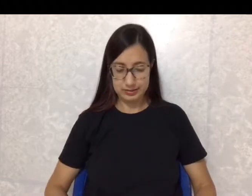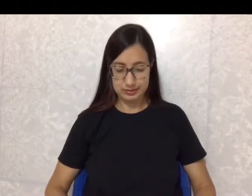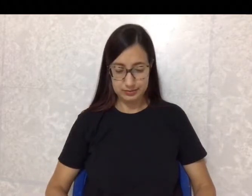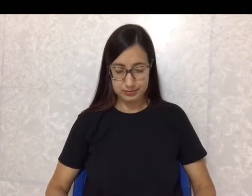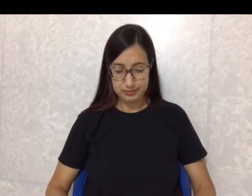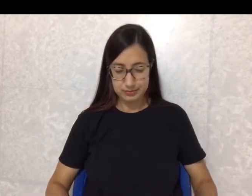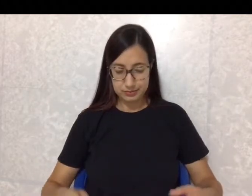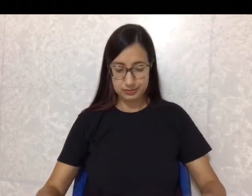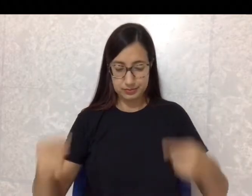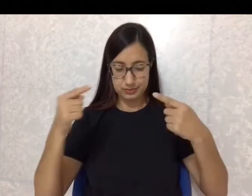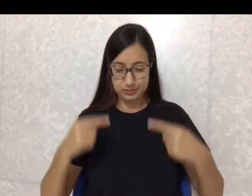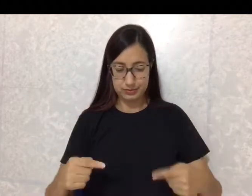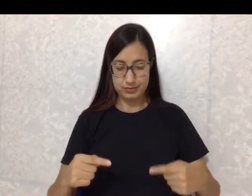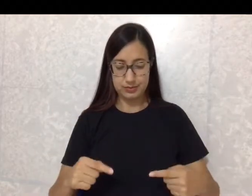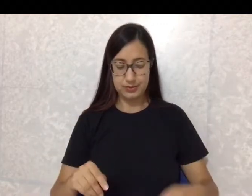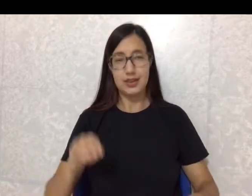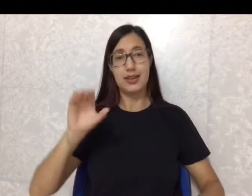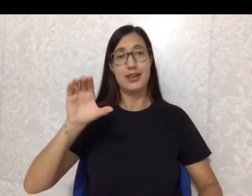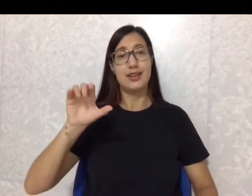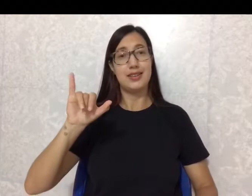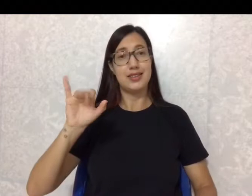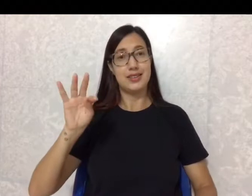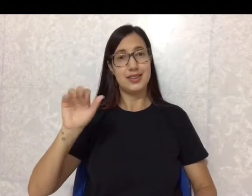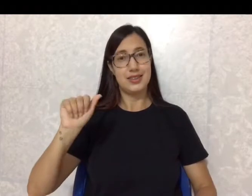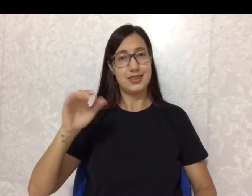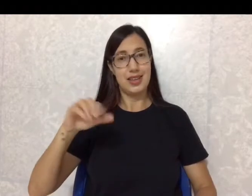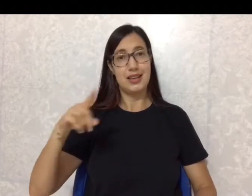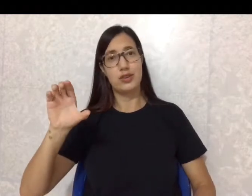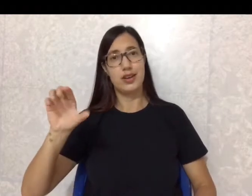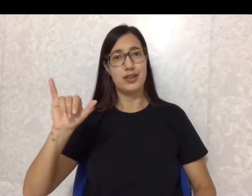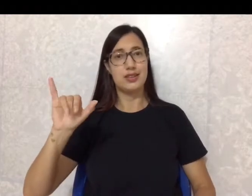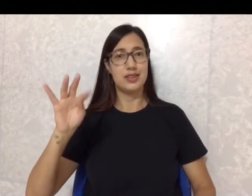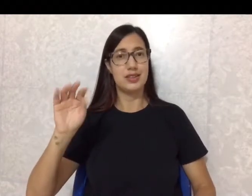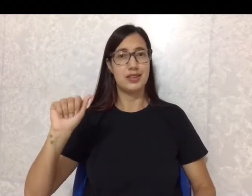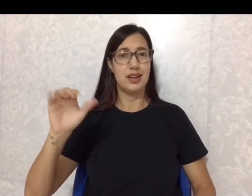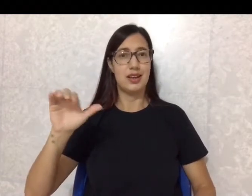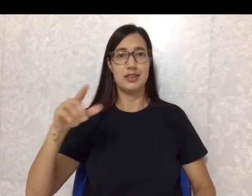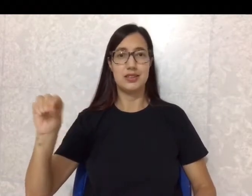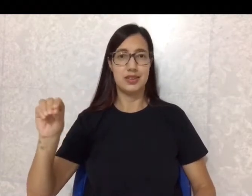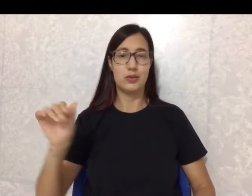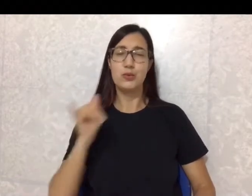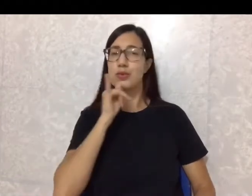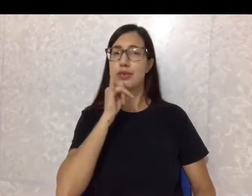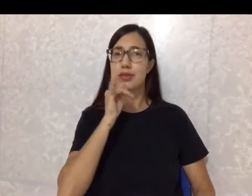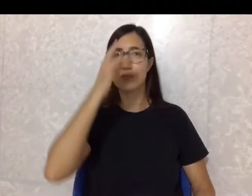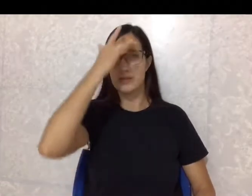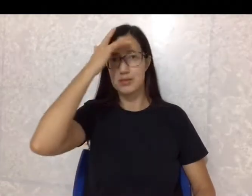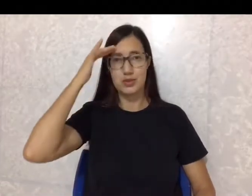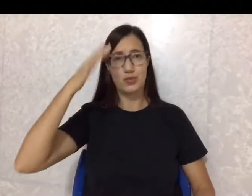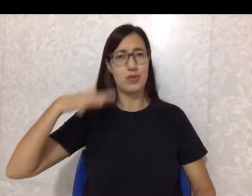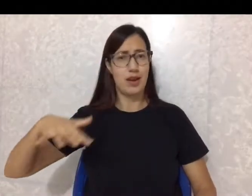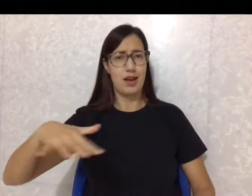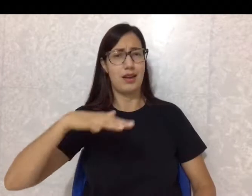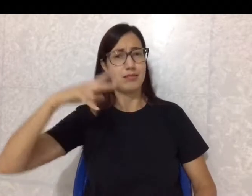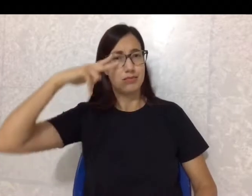de APUD, que é aquela situação que você não tem acesso ao título original. Então imagina alguém que é da área de história e que ele